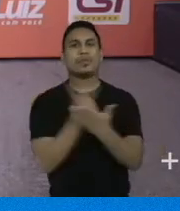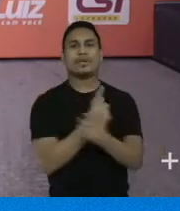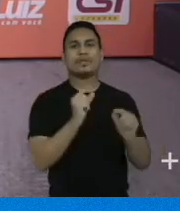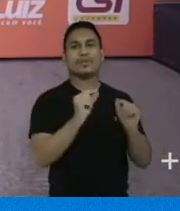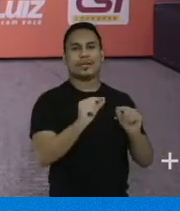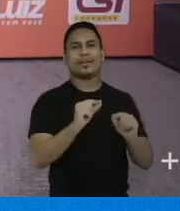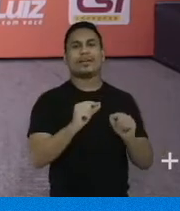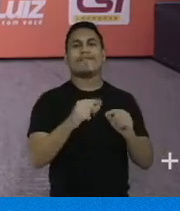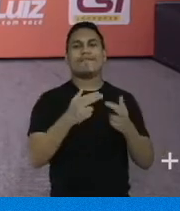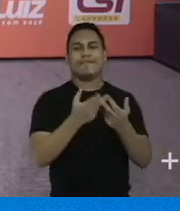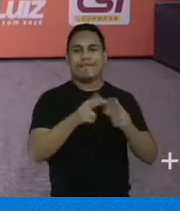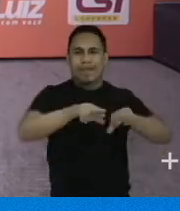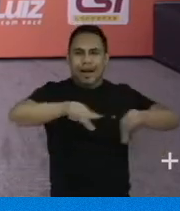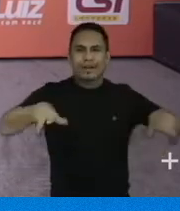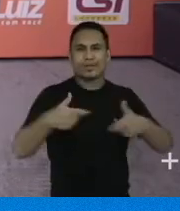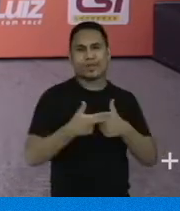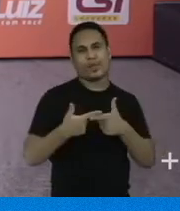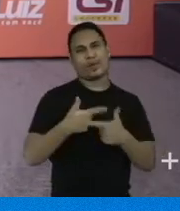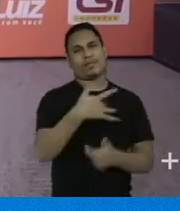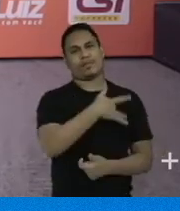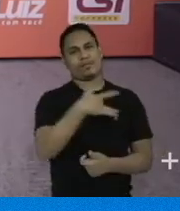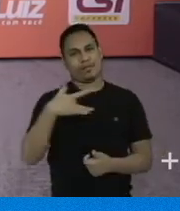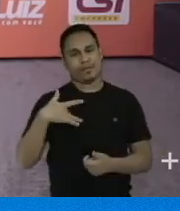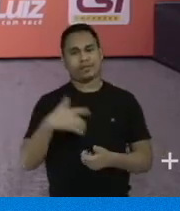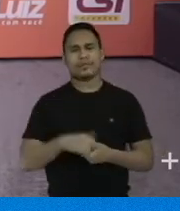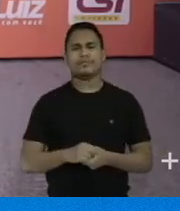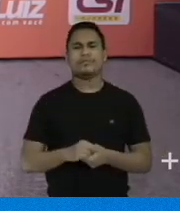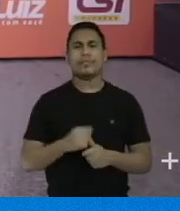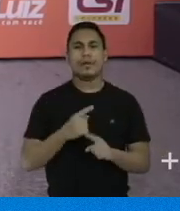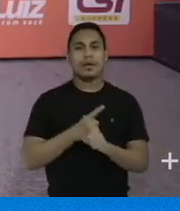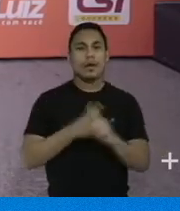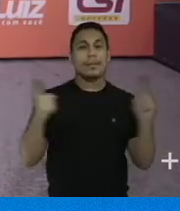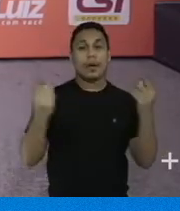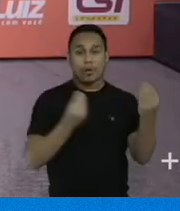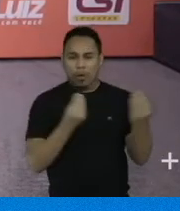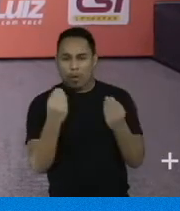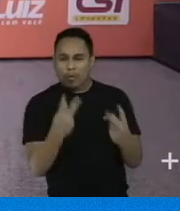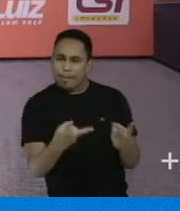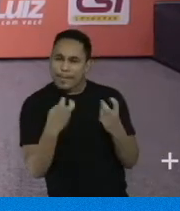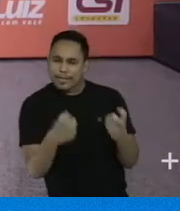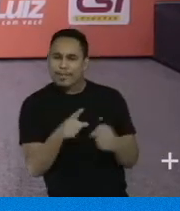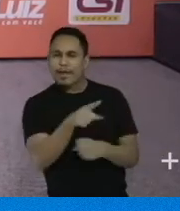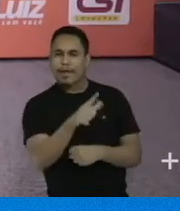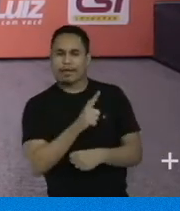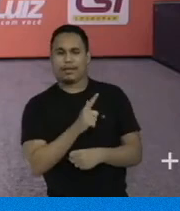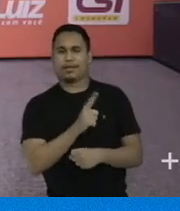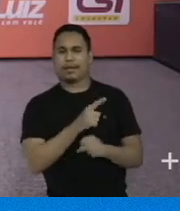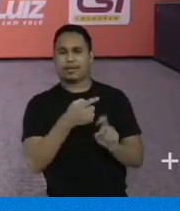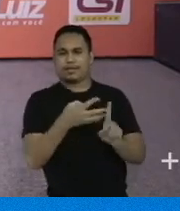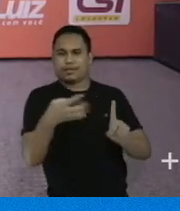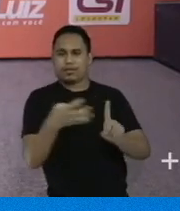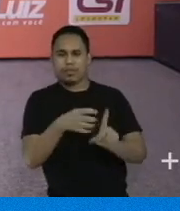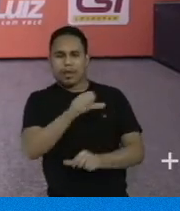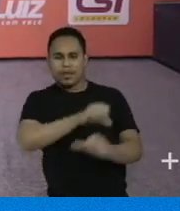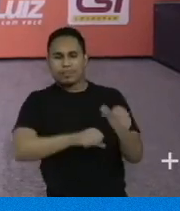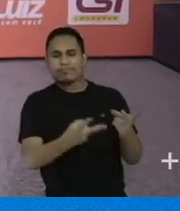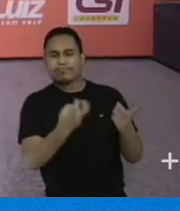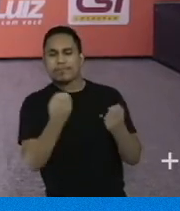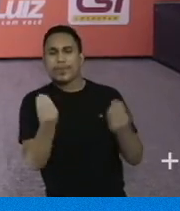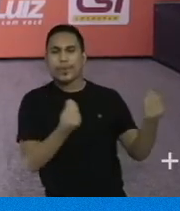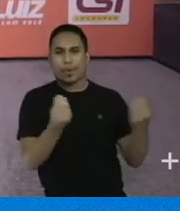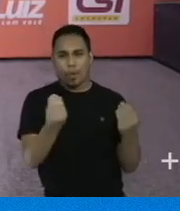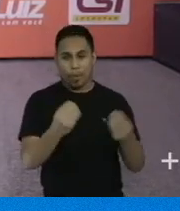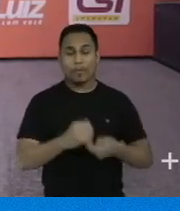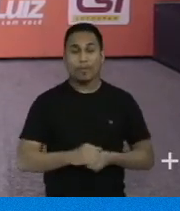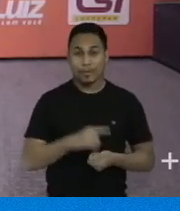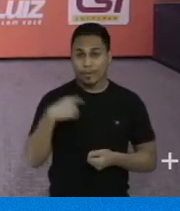Bom, como é que eu identifico quem tem síndrome metabólica, né? Então, a gente falou muito